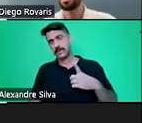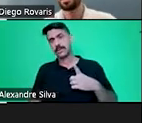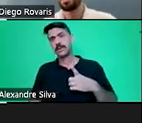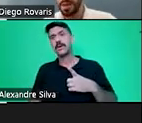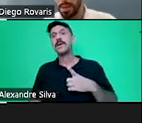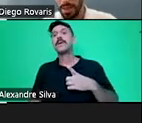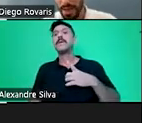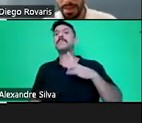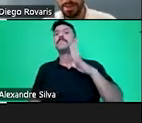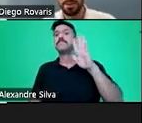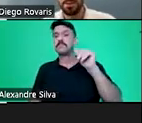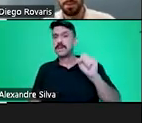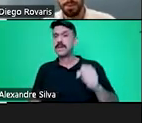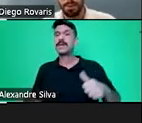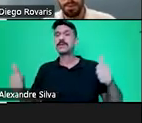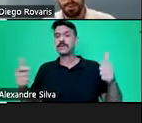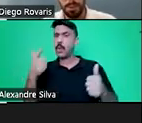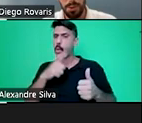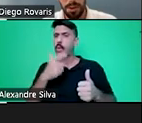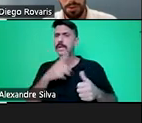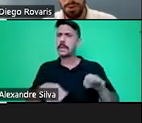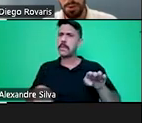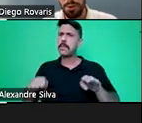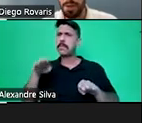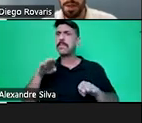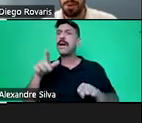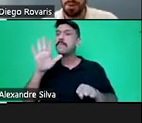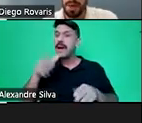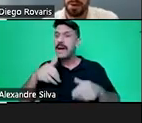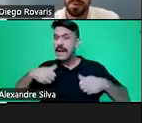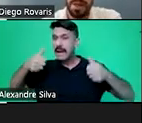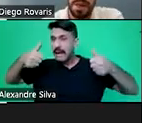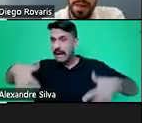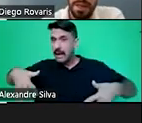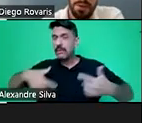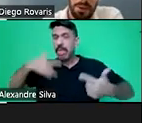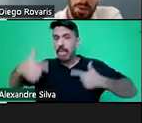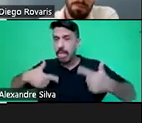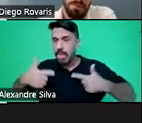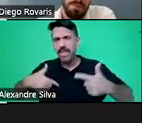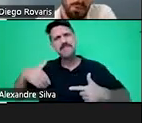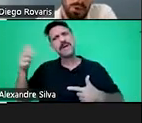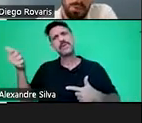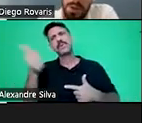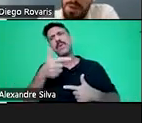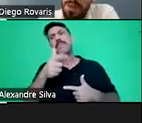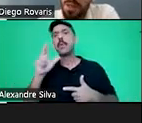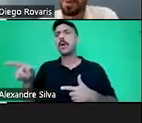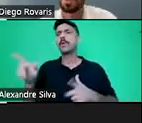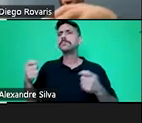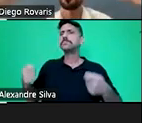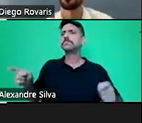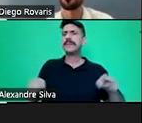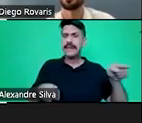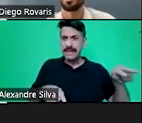gasto para chegar no mesmo nível que os controles é muito maior. E tem um outro ponto que é